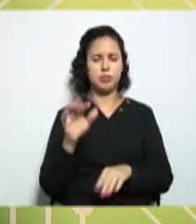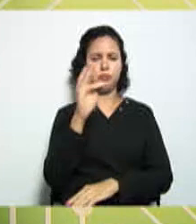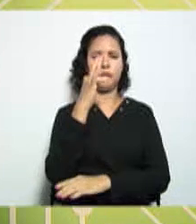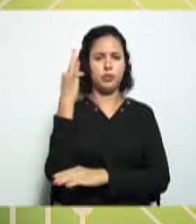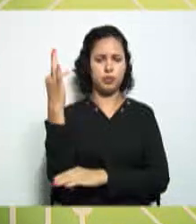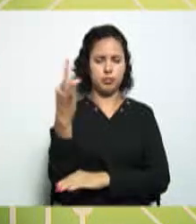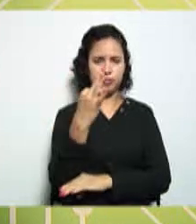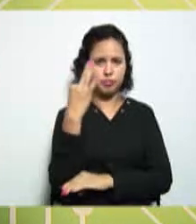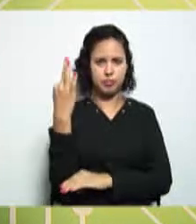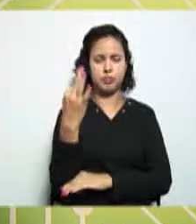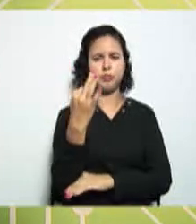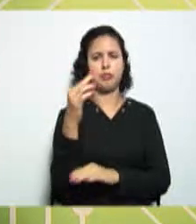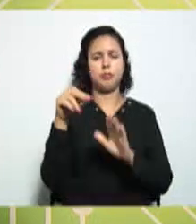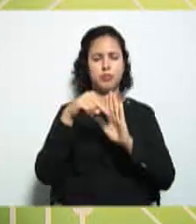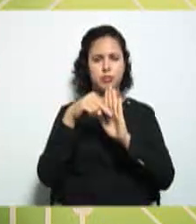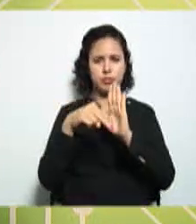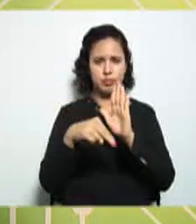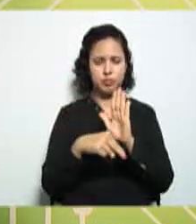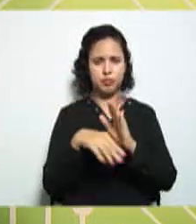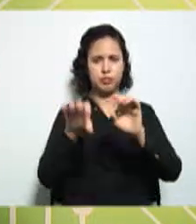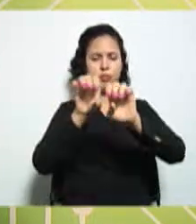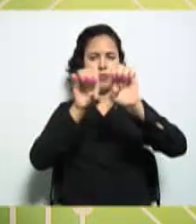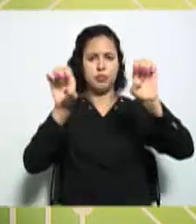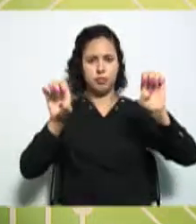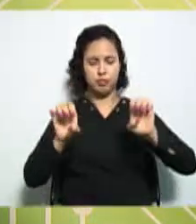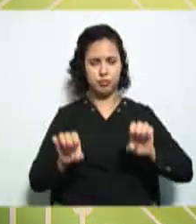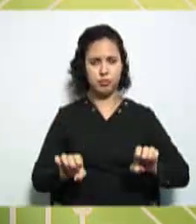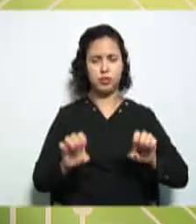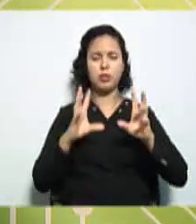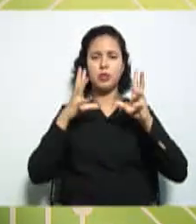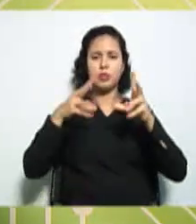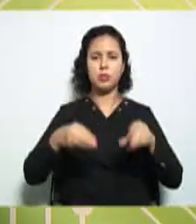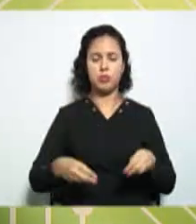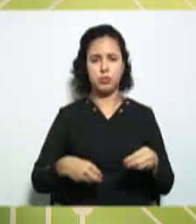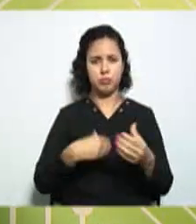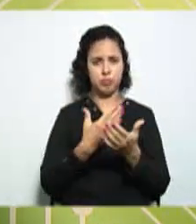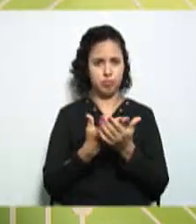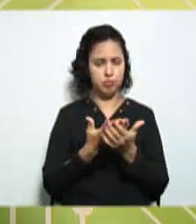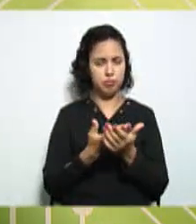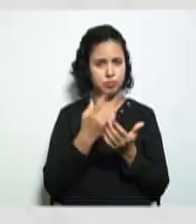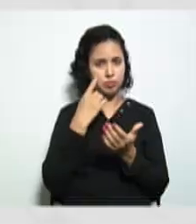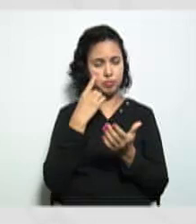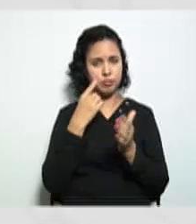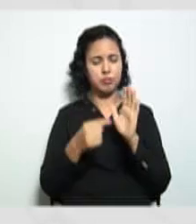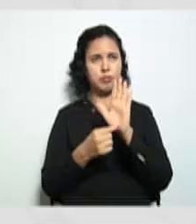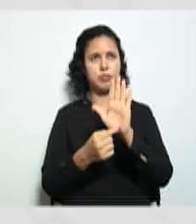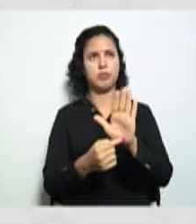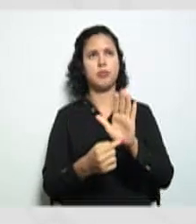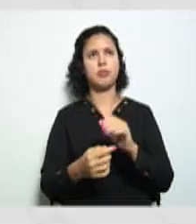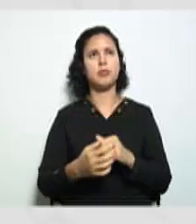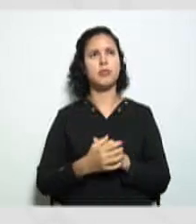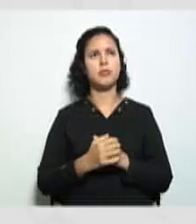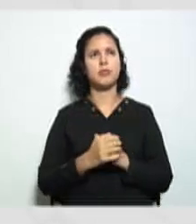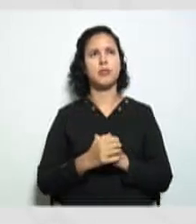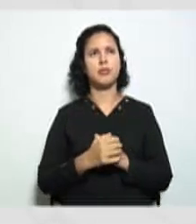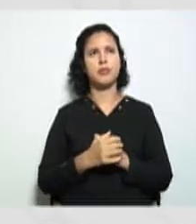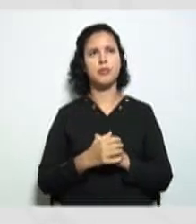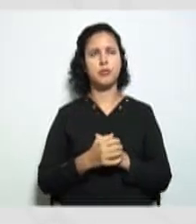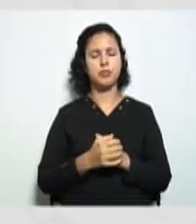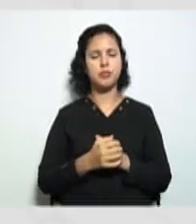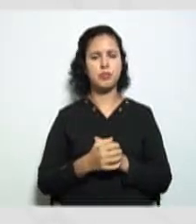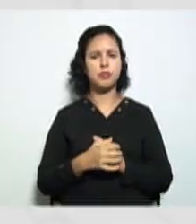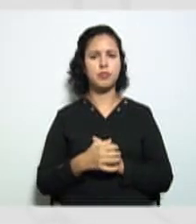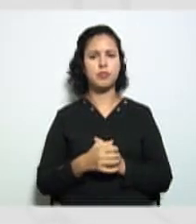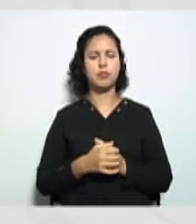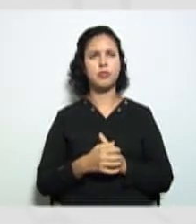formal, normas de estrutura, tudo isso daí. A gente vai dar um exemplo para você aqui agora. Nós temos aqui, olha só.